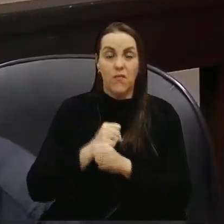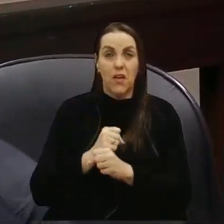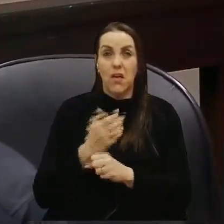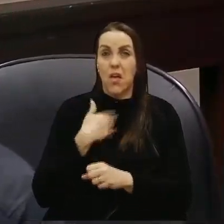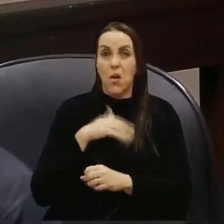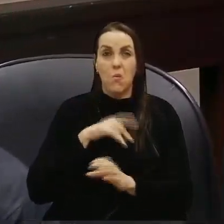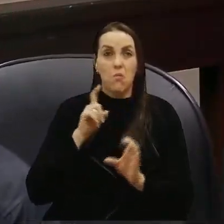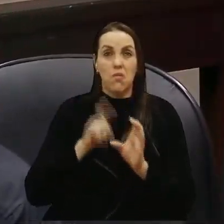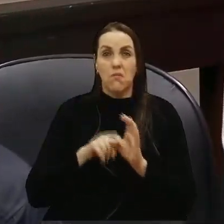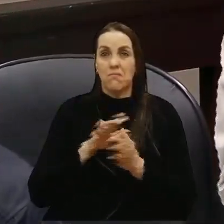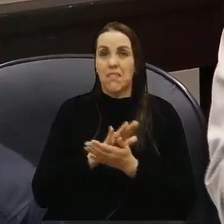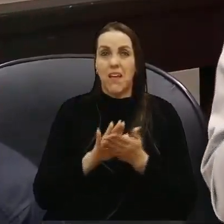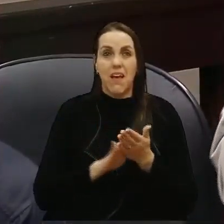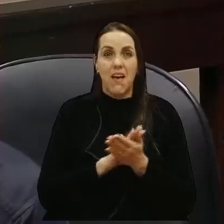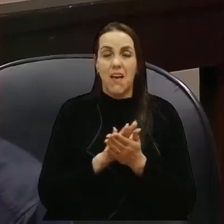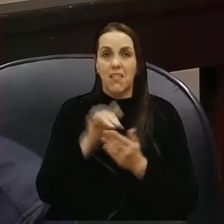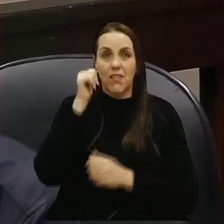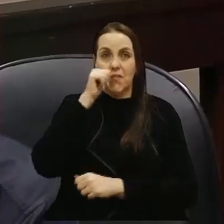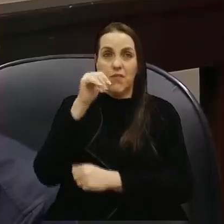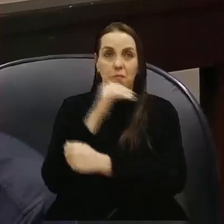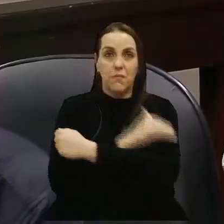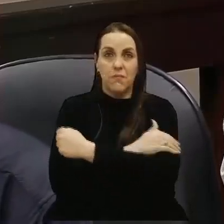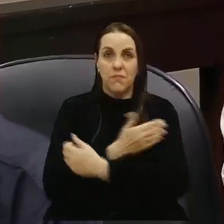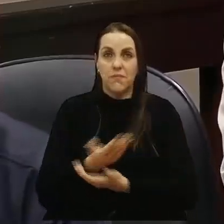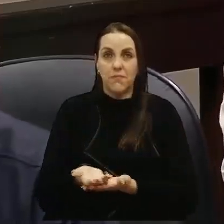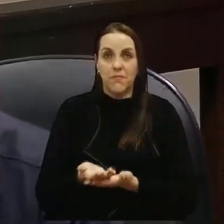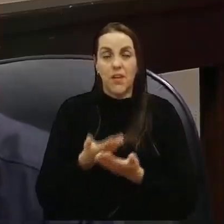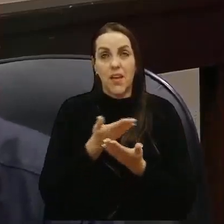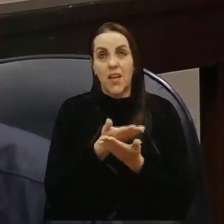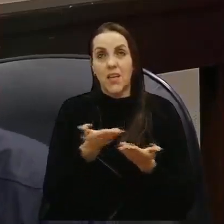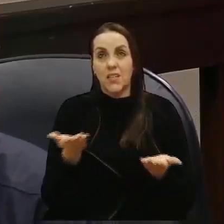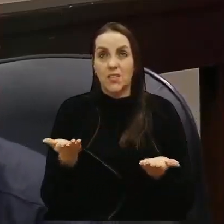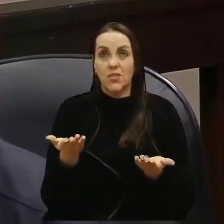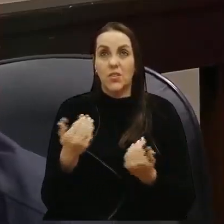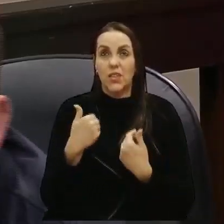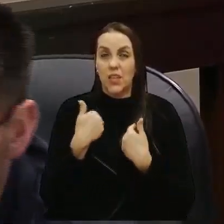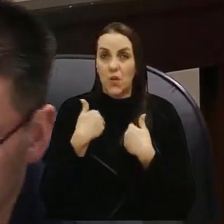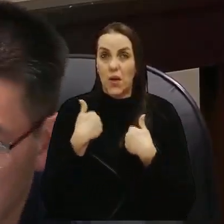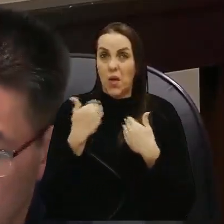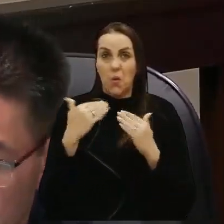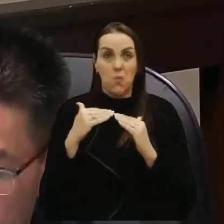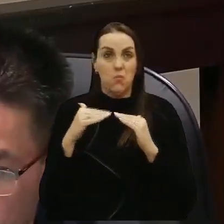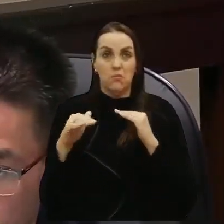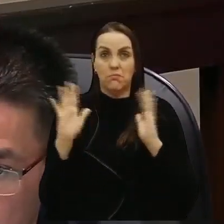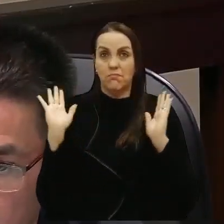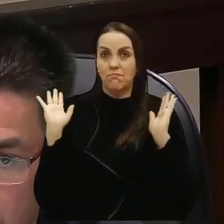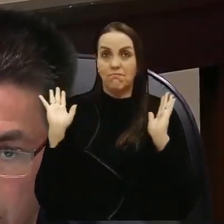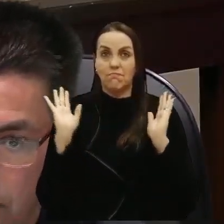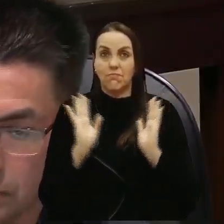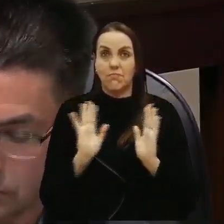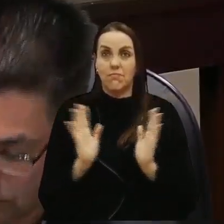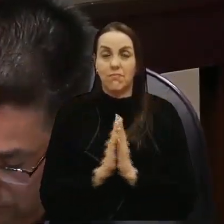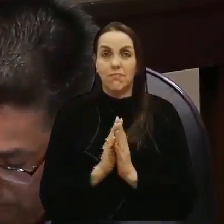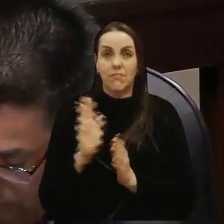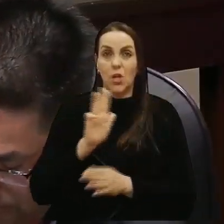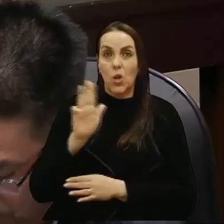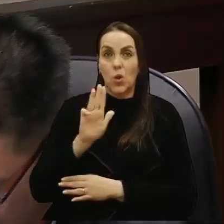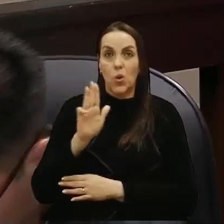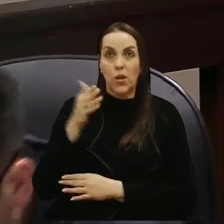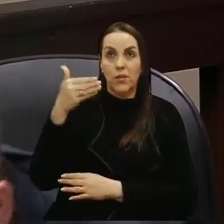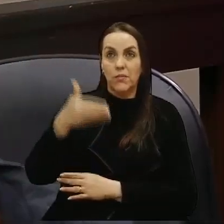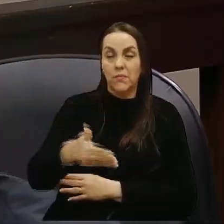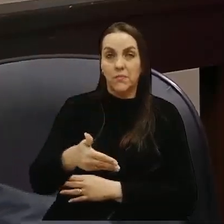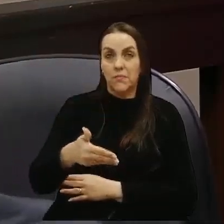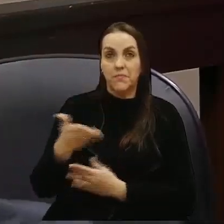ao feminismo. É isso aí. Então, eu sou contra líder. Por exemplo, o Lula vinha aqui quieto